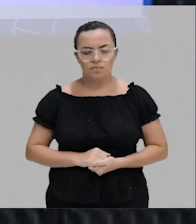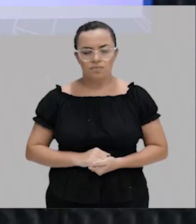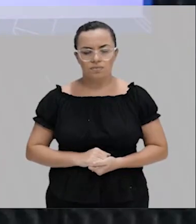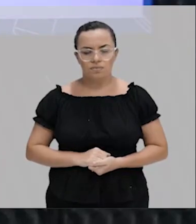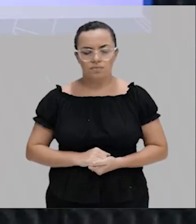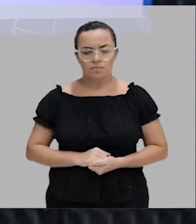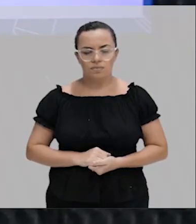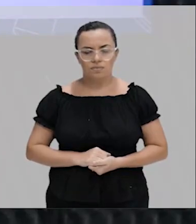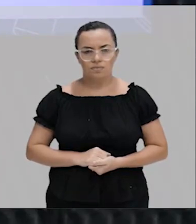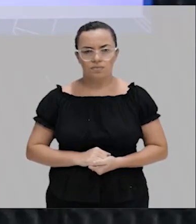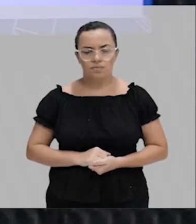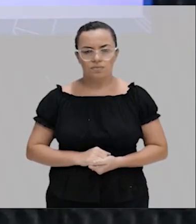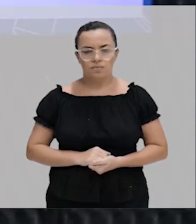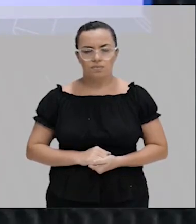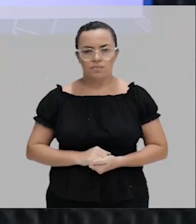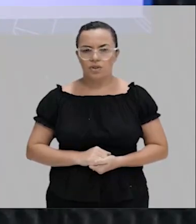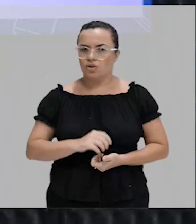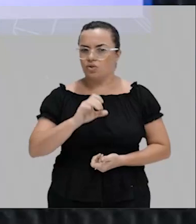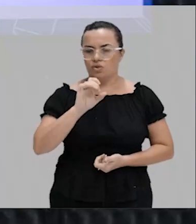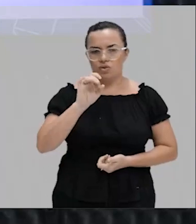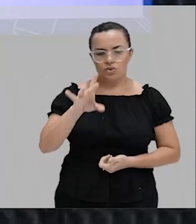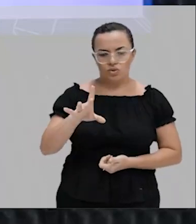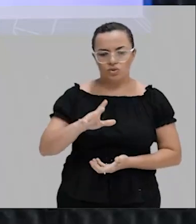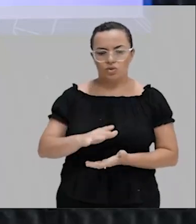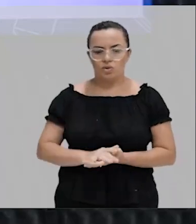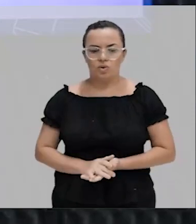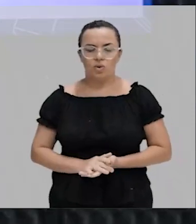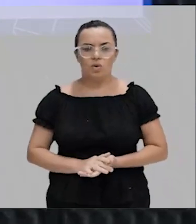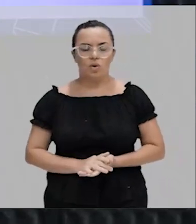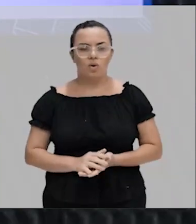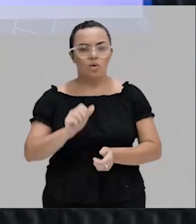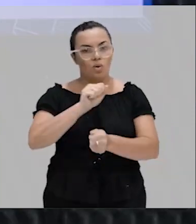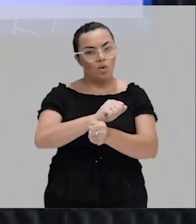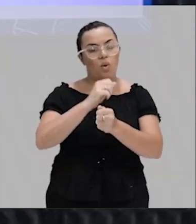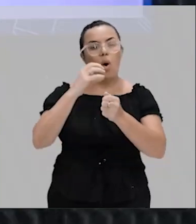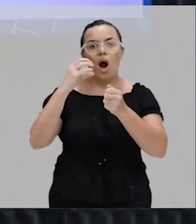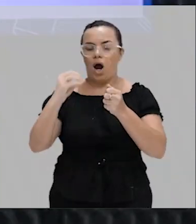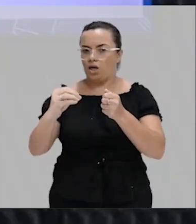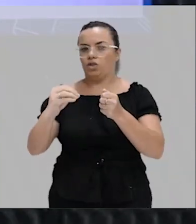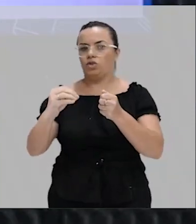os saca-rolhas. Então, apenas o determinante foi aí para o